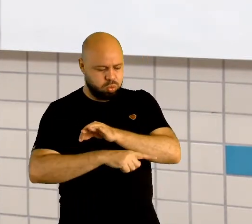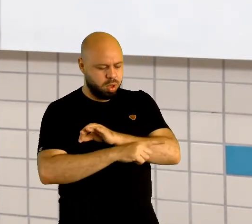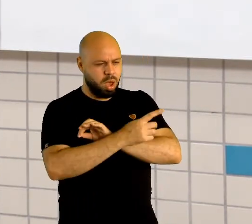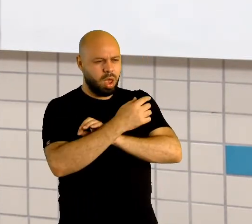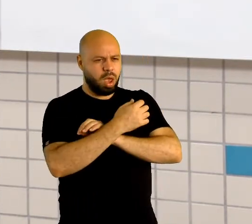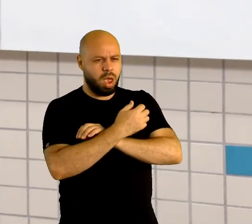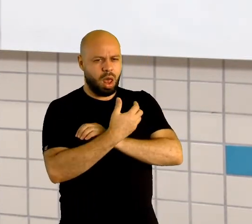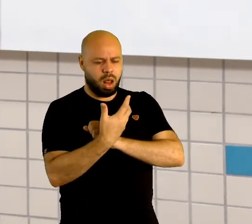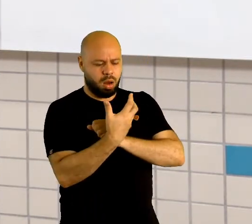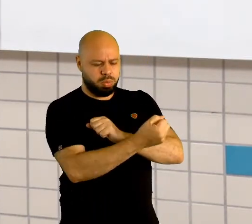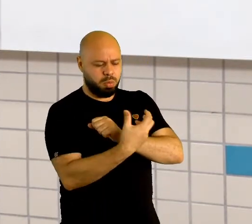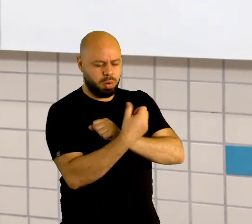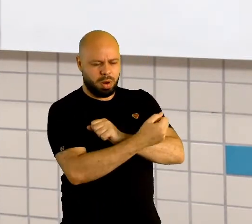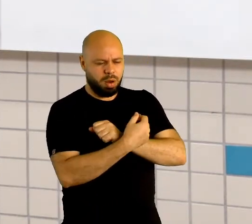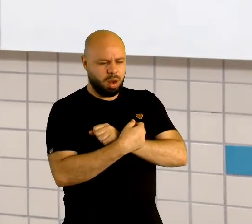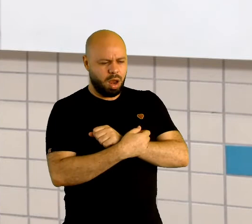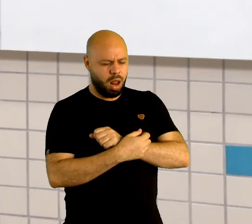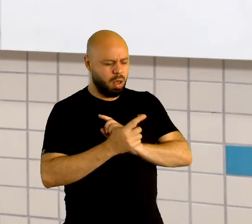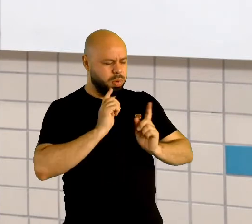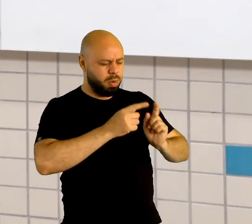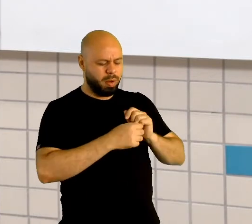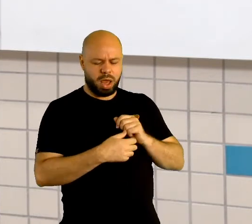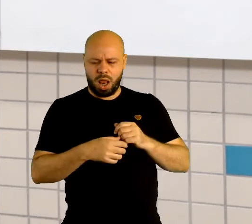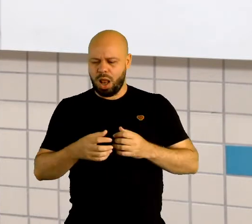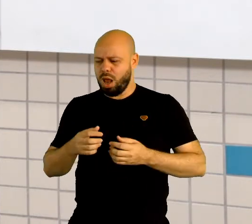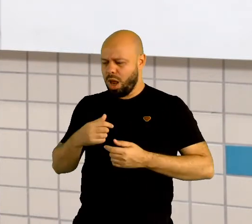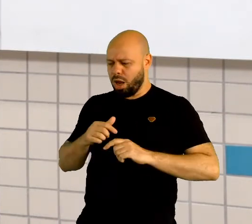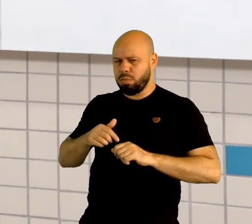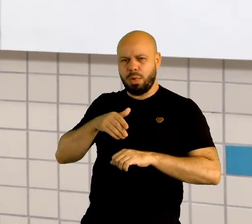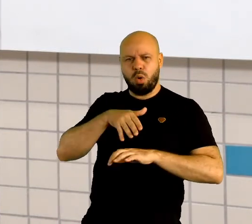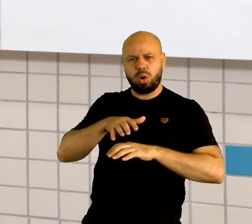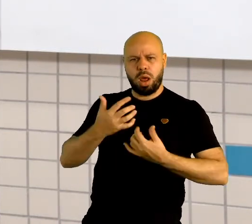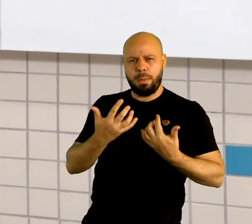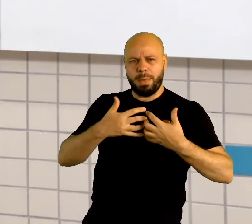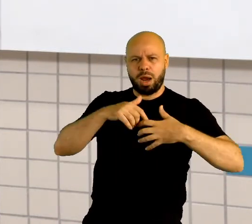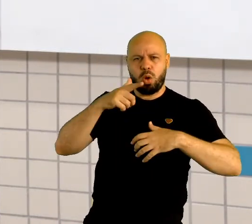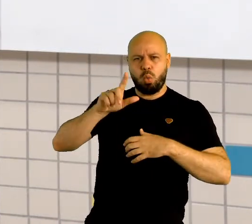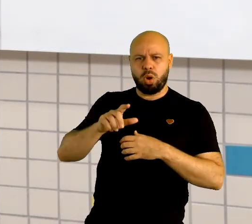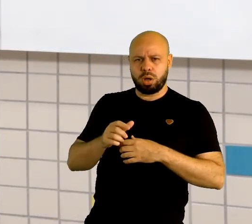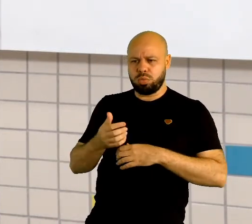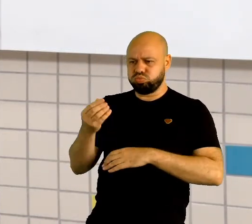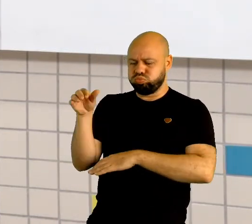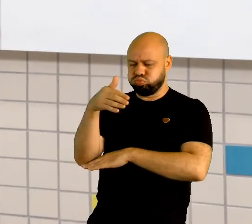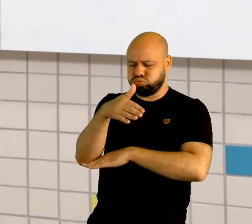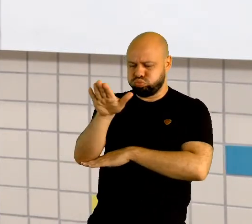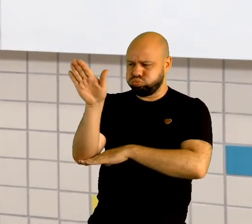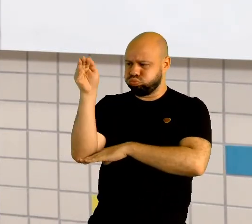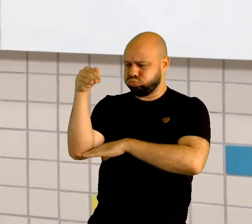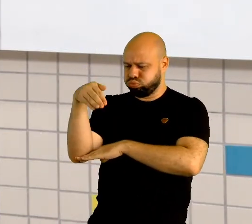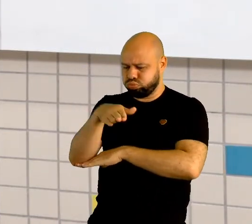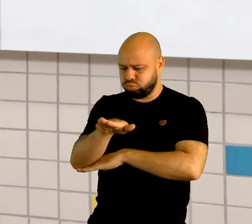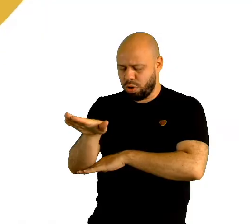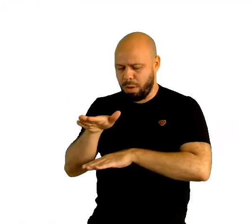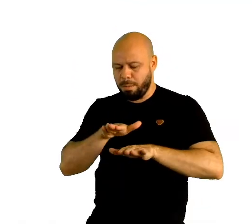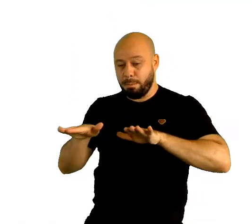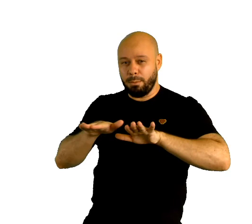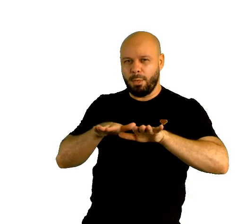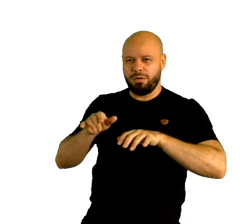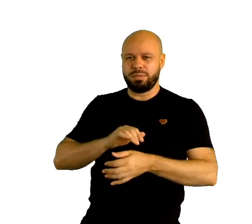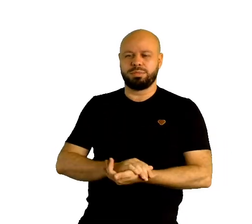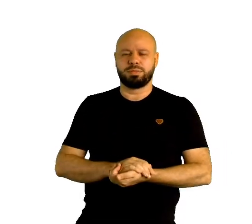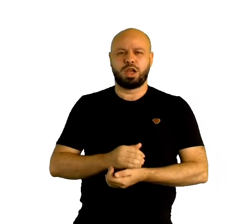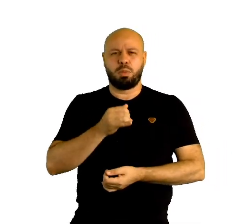produto final do agricultor, né? Eu trouxe também aqui a internet